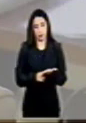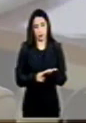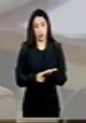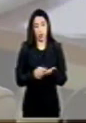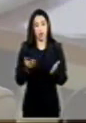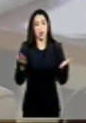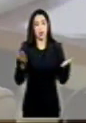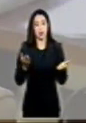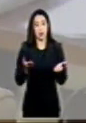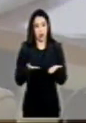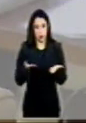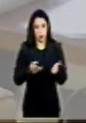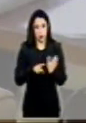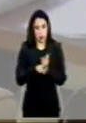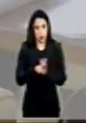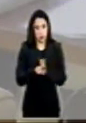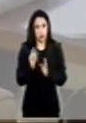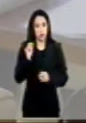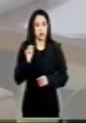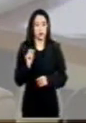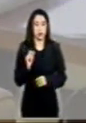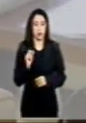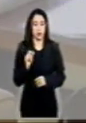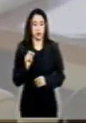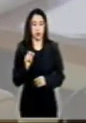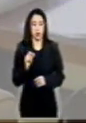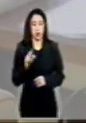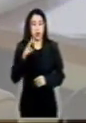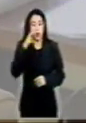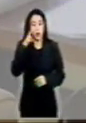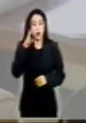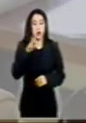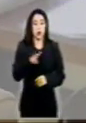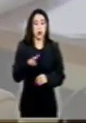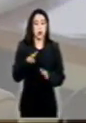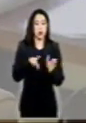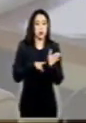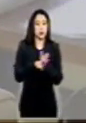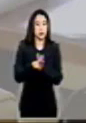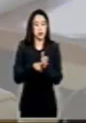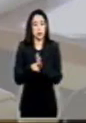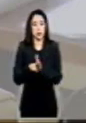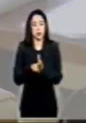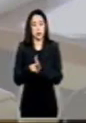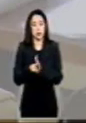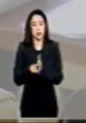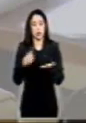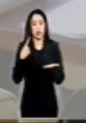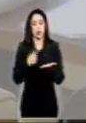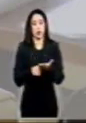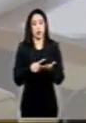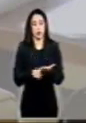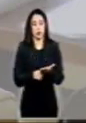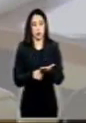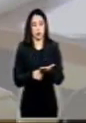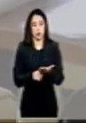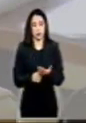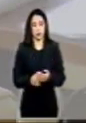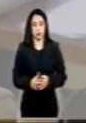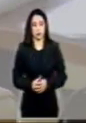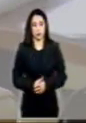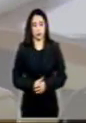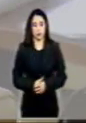agora, senhor presidente, a questão da supervisão da investigação e a competência para a propositura